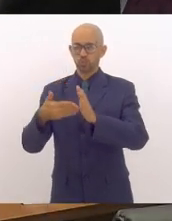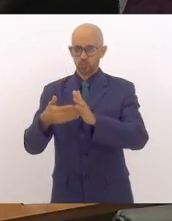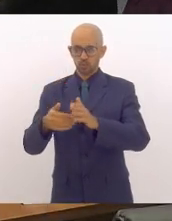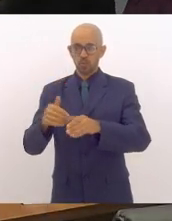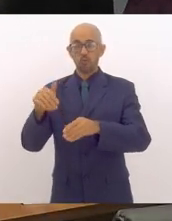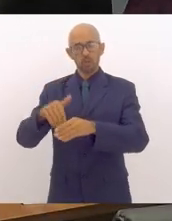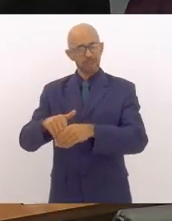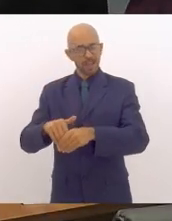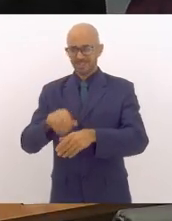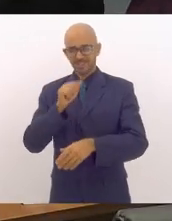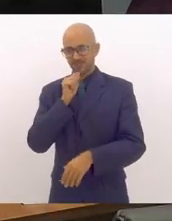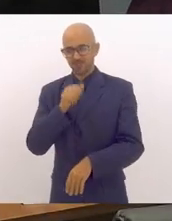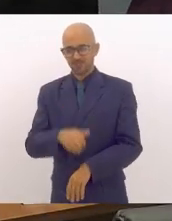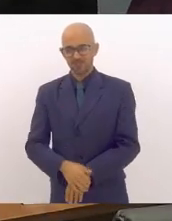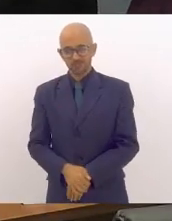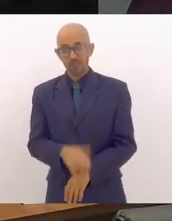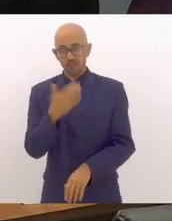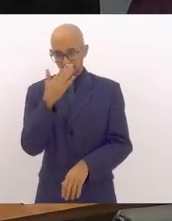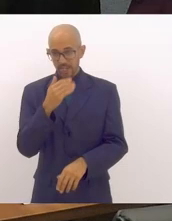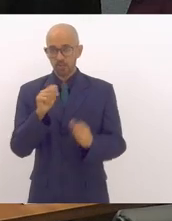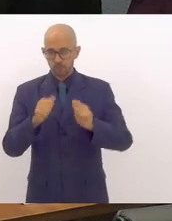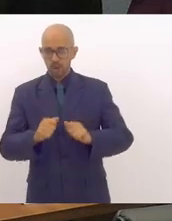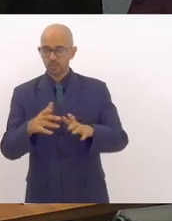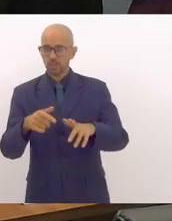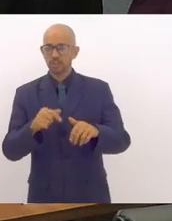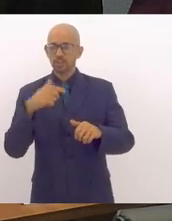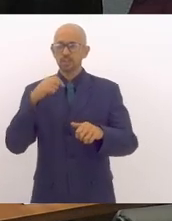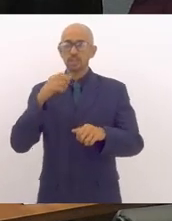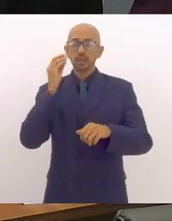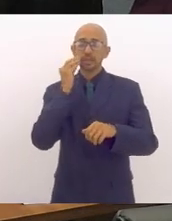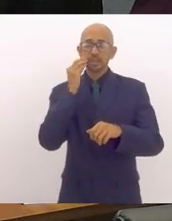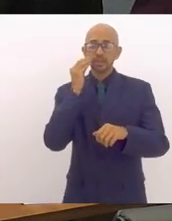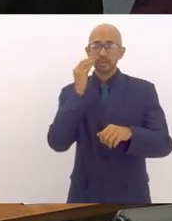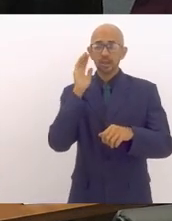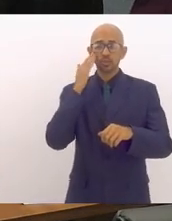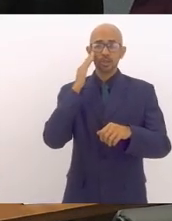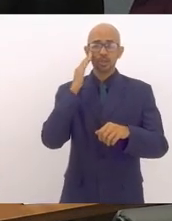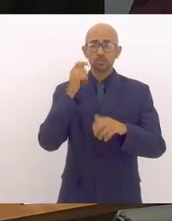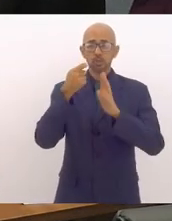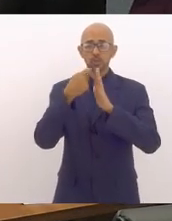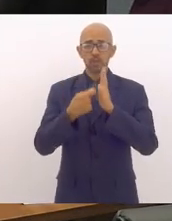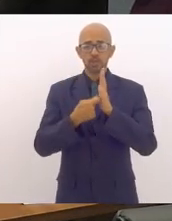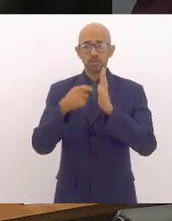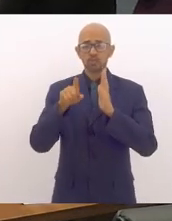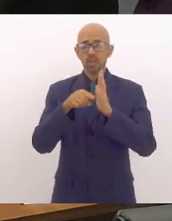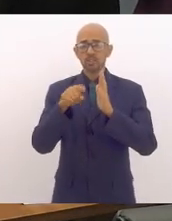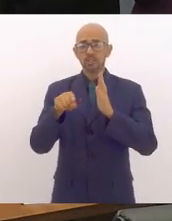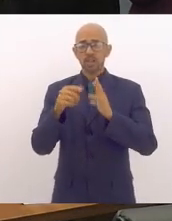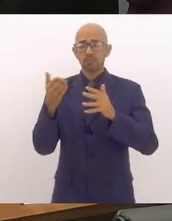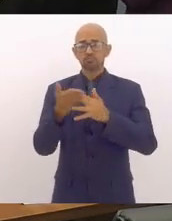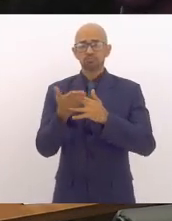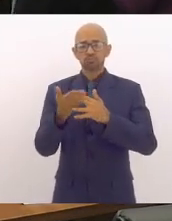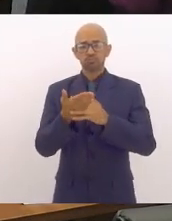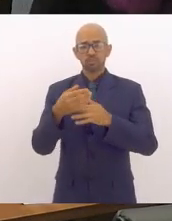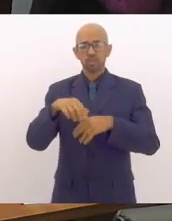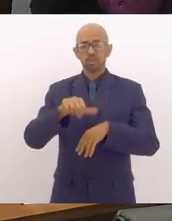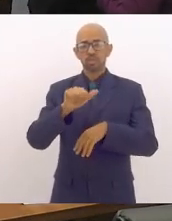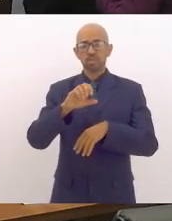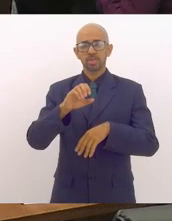Nós estamos tentando um entendimento no texto. A presidência vai suspender os trabalhos por 3 minutos. Está suspenso os trabalhos.